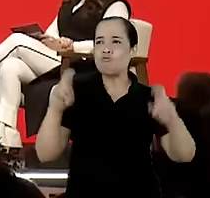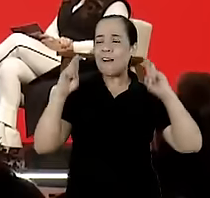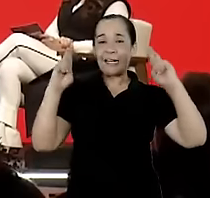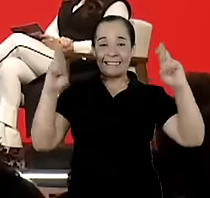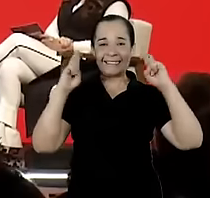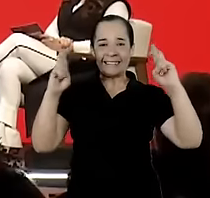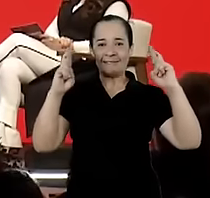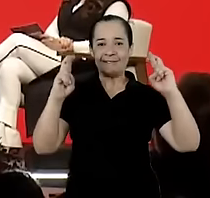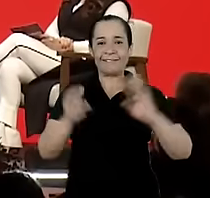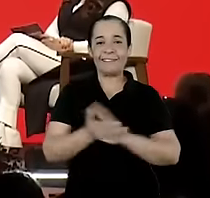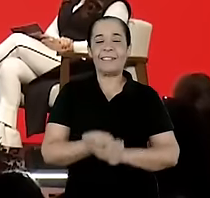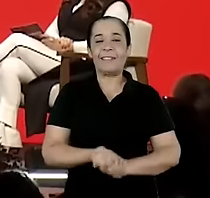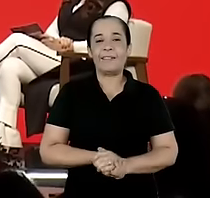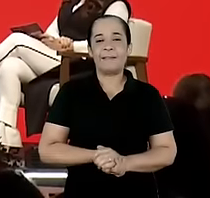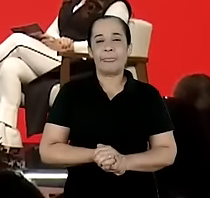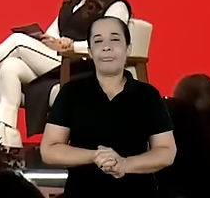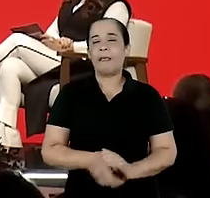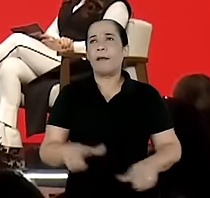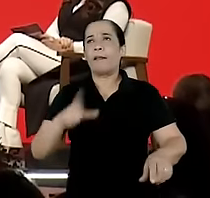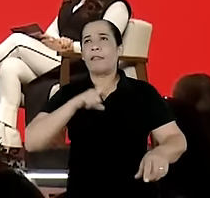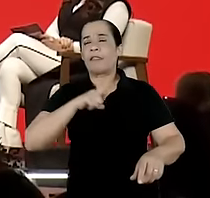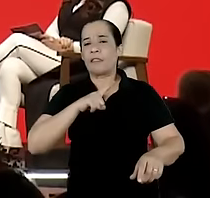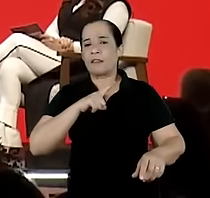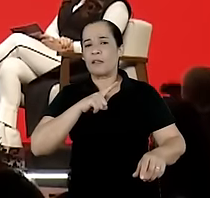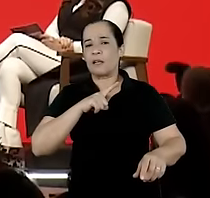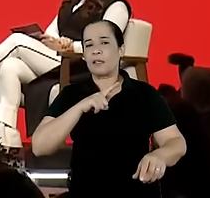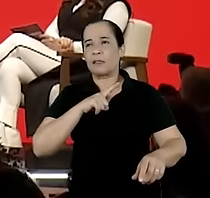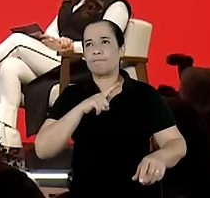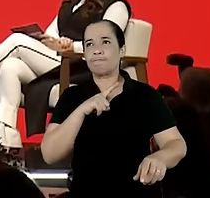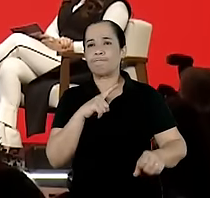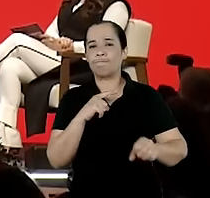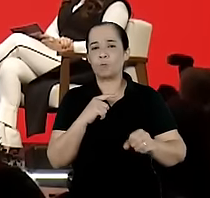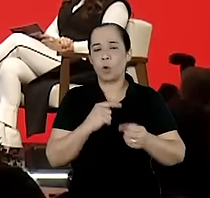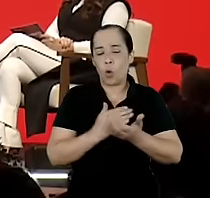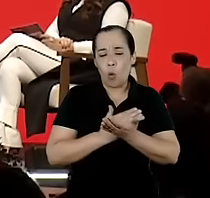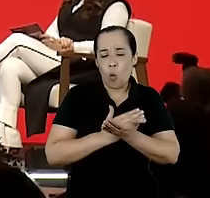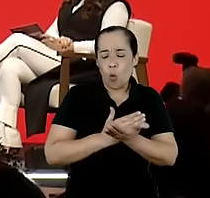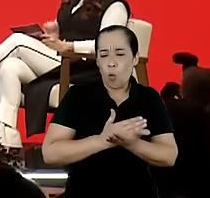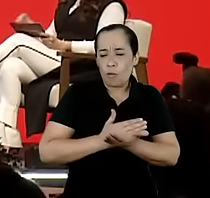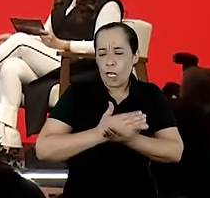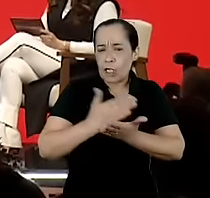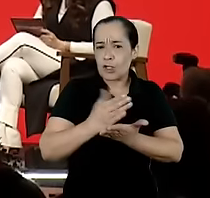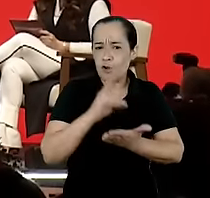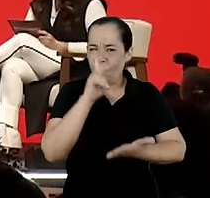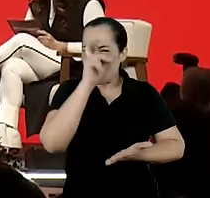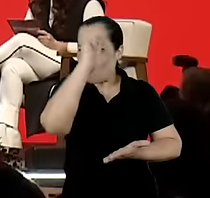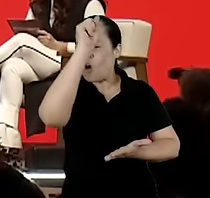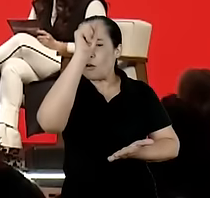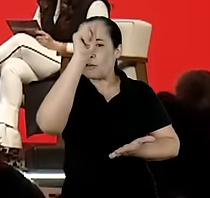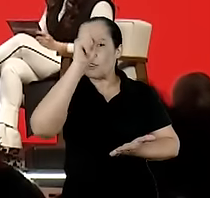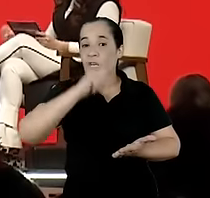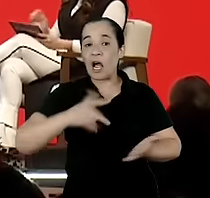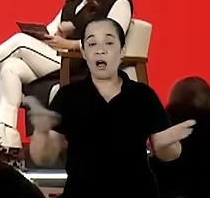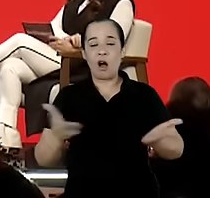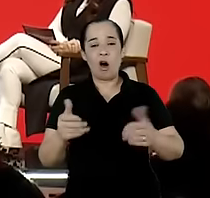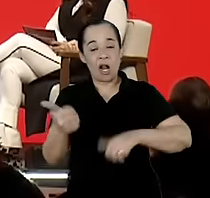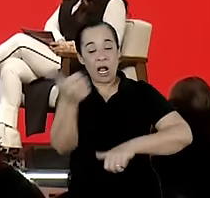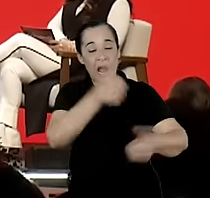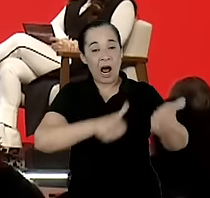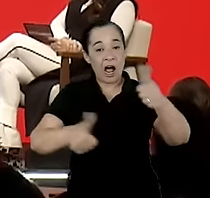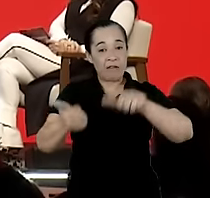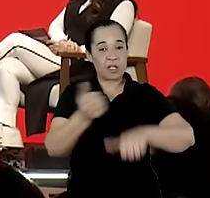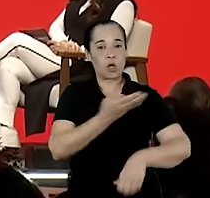que já tem uma iniciativa muito sólida e estruturante que hoje tá em consulta pública que é o tema da